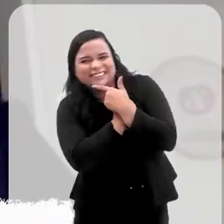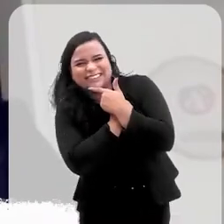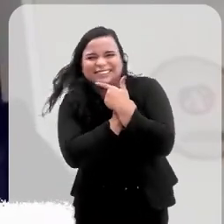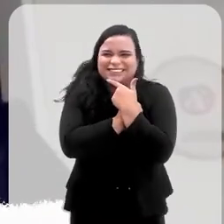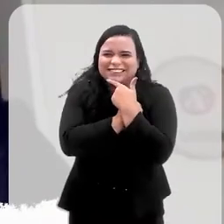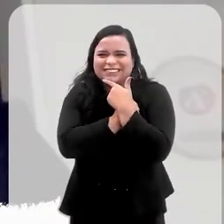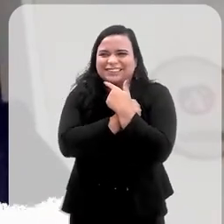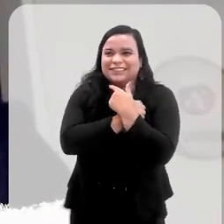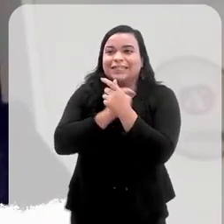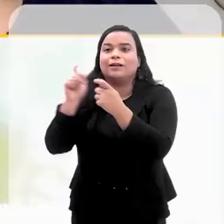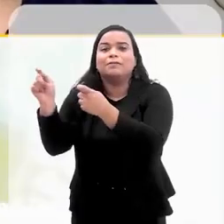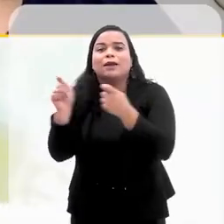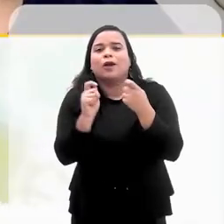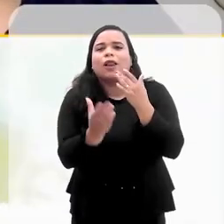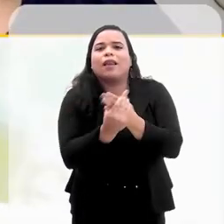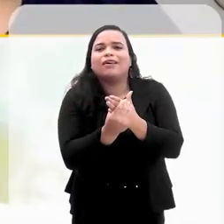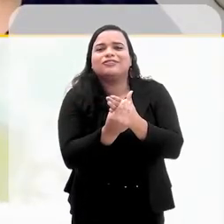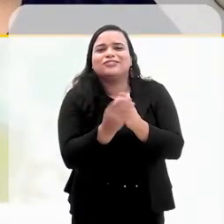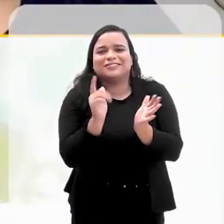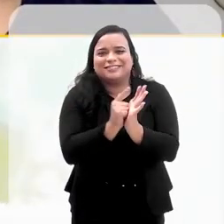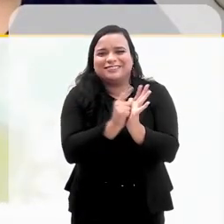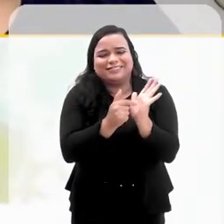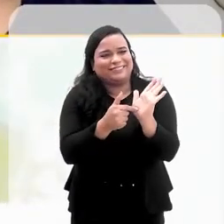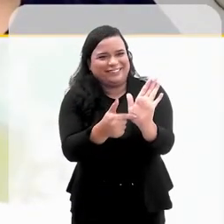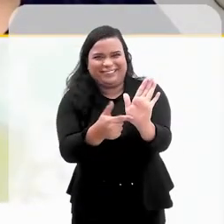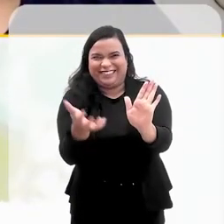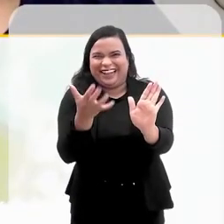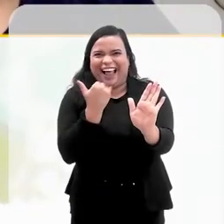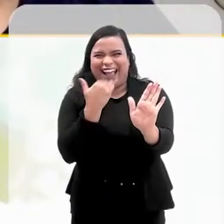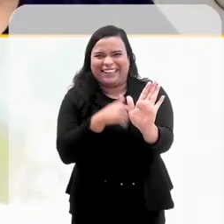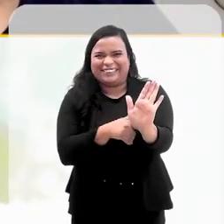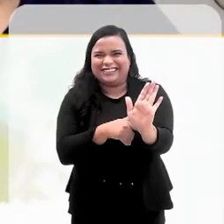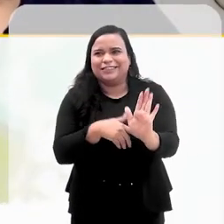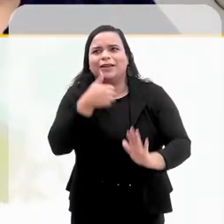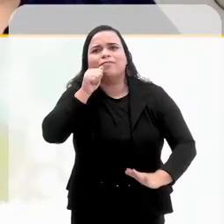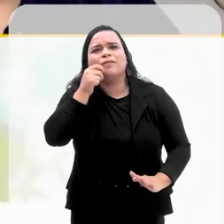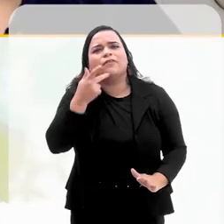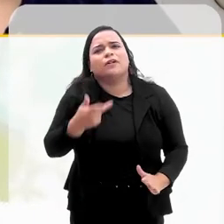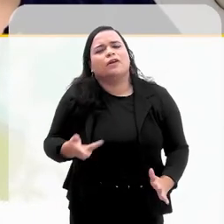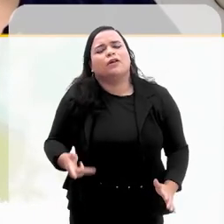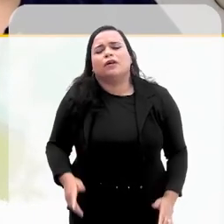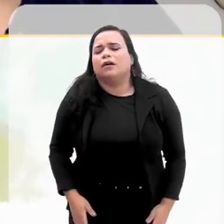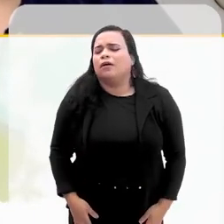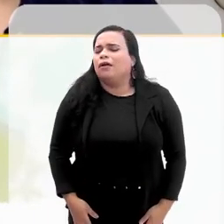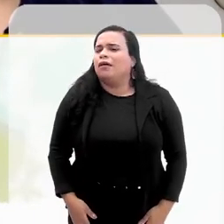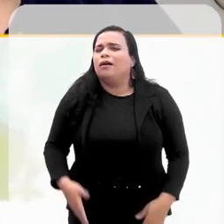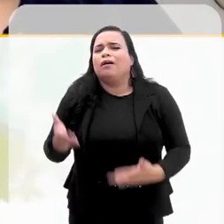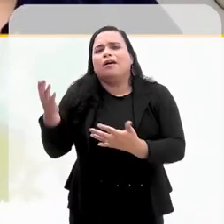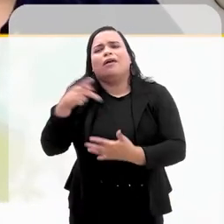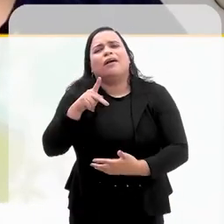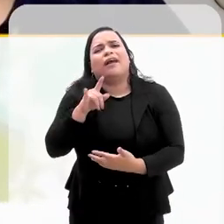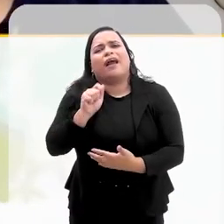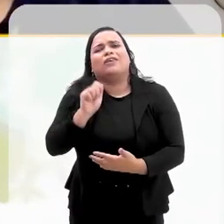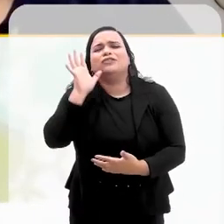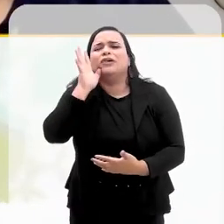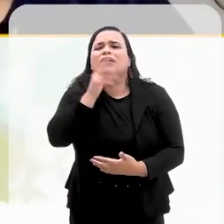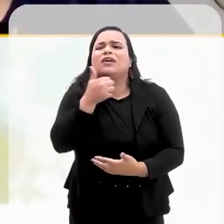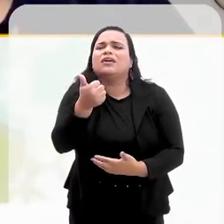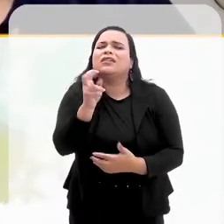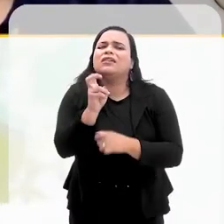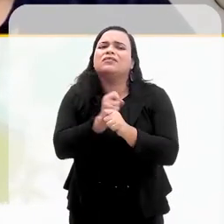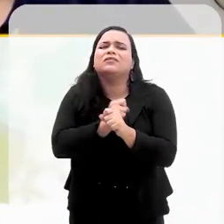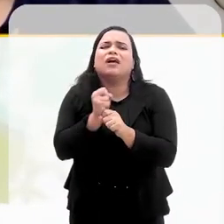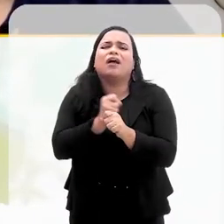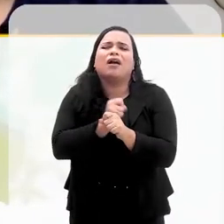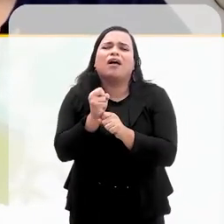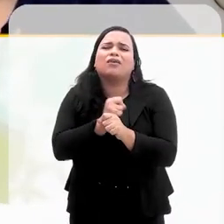Kátia, levou 15 anos para eu ouvir meu filho dizer que está com dor. Como é Porque importante, meu Deus, eu gente.